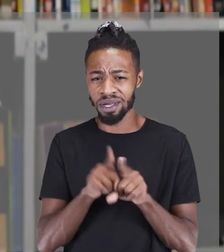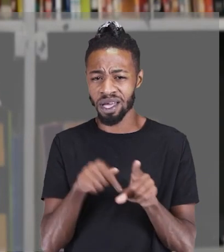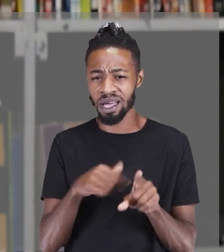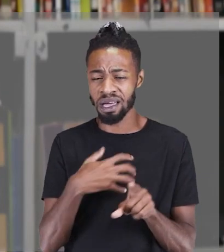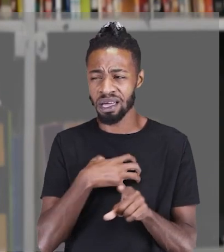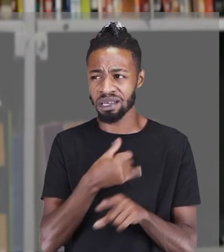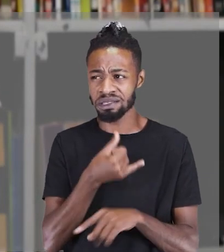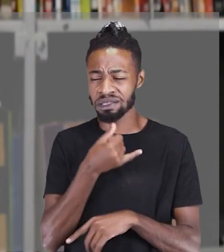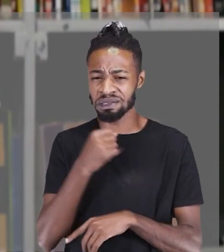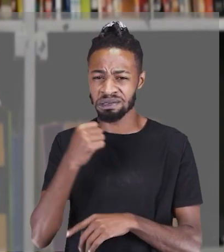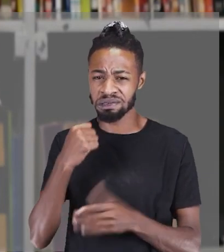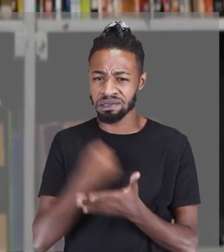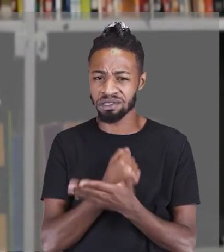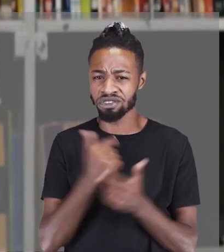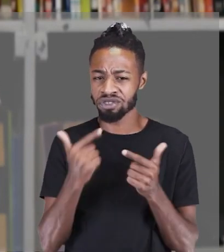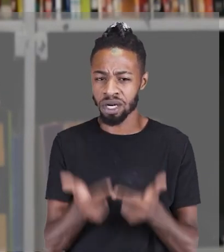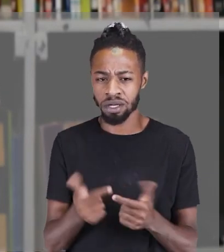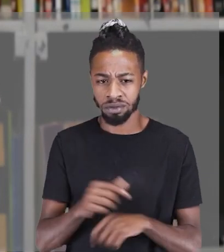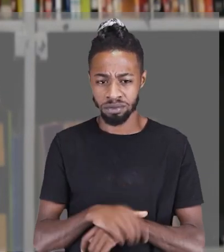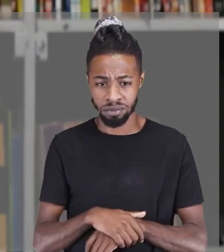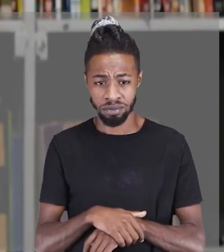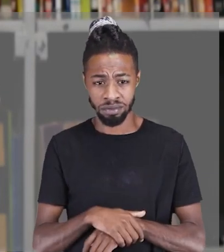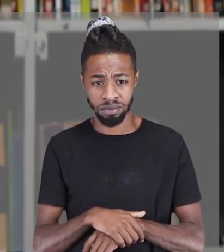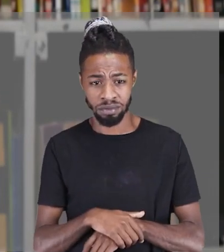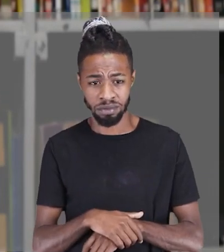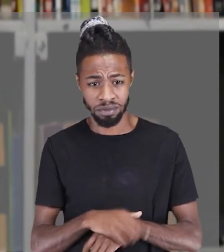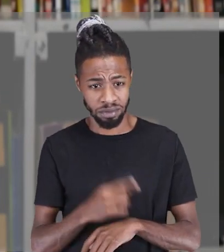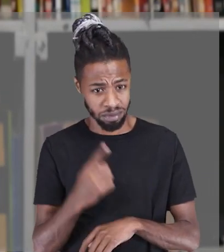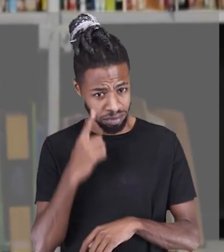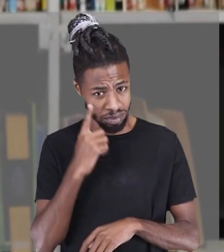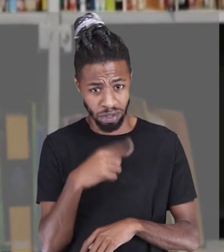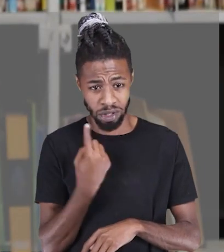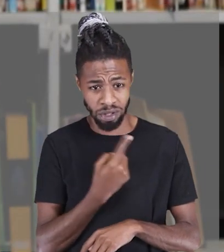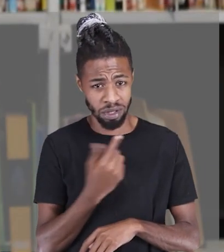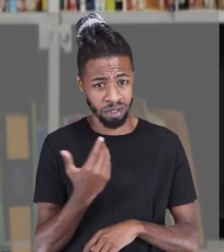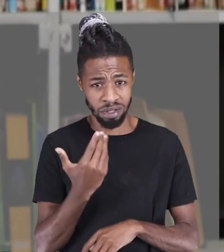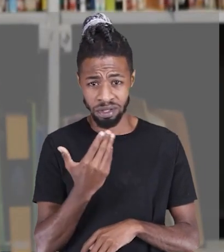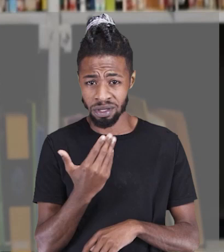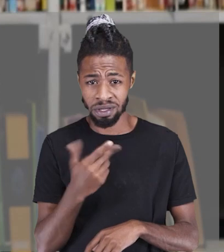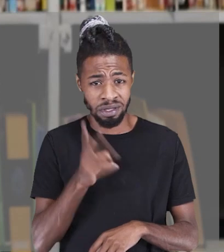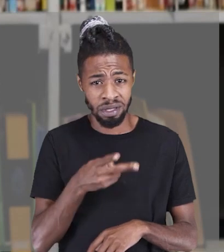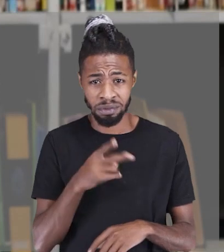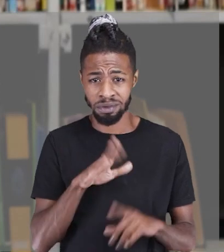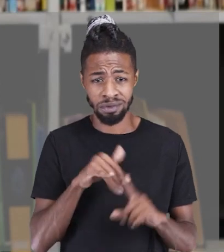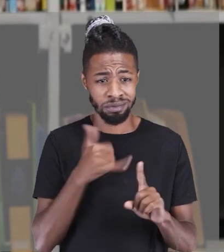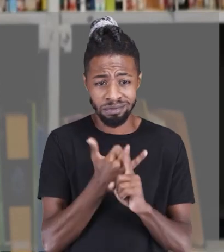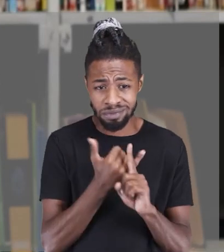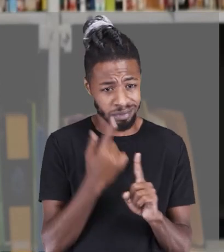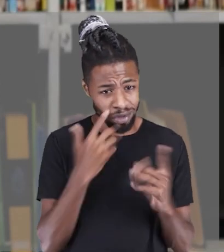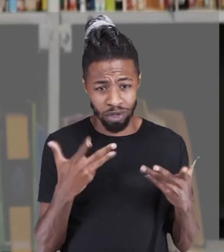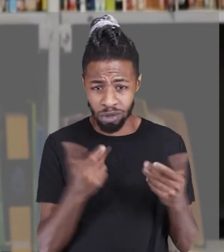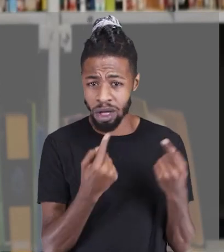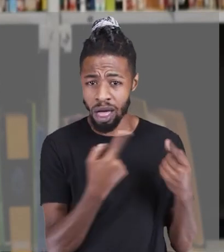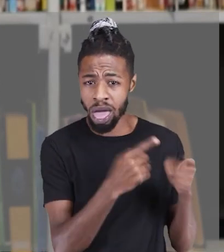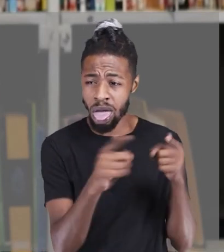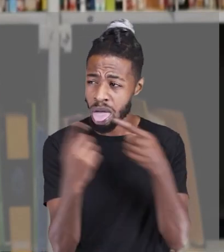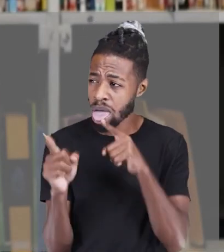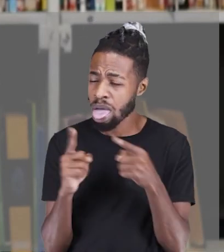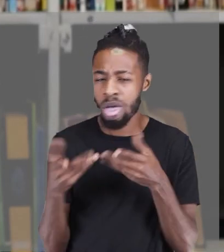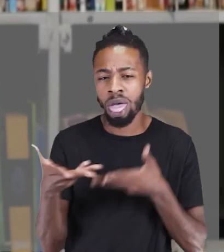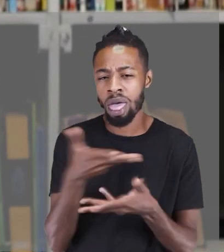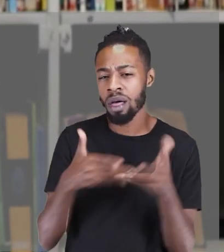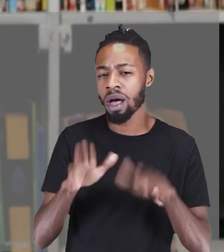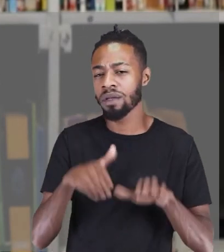opção e sua sexualidade. Então eu acho isso um contexto bem chato. A sala em si já é o bullying. A nossa sala. Todo